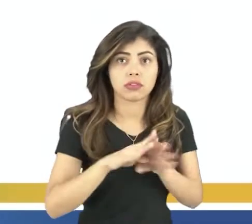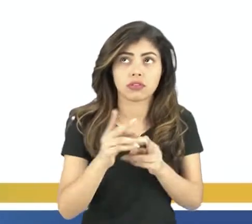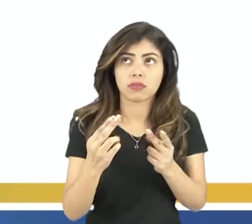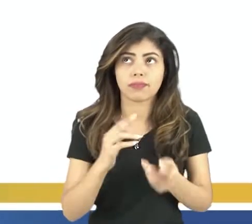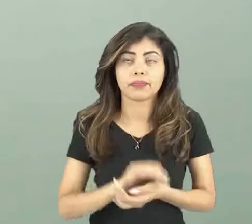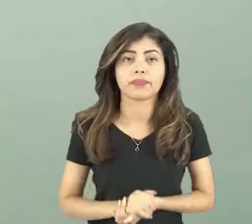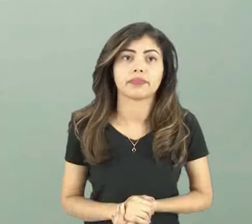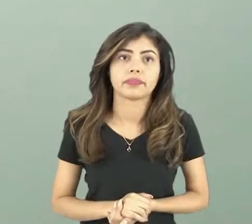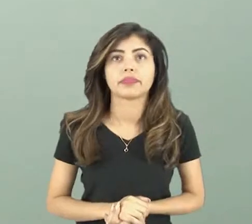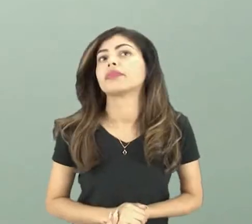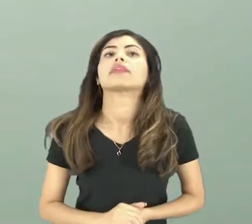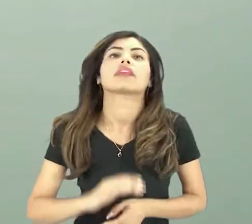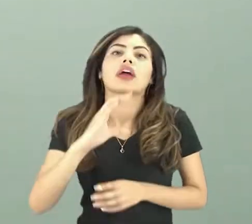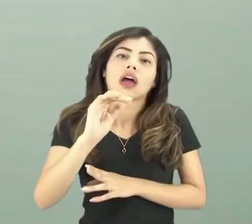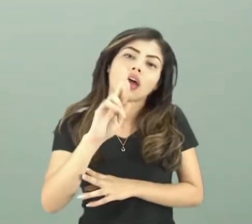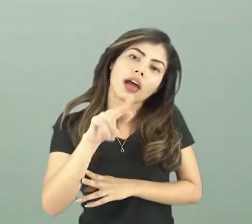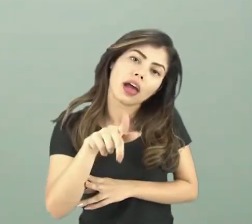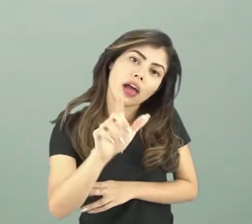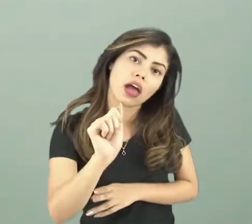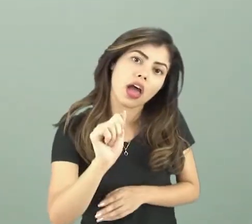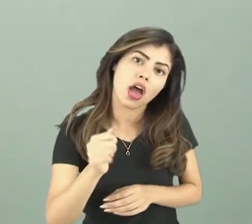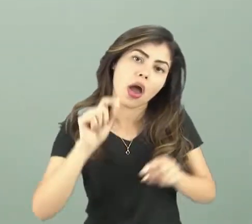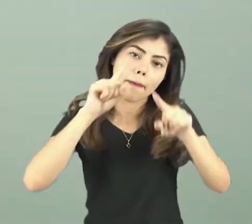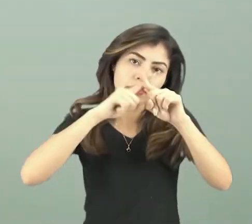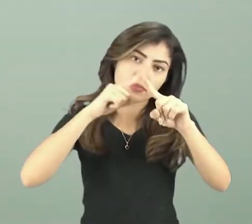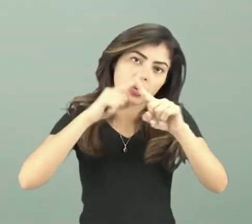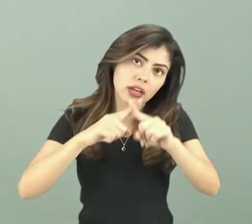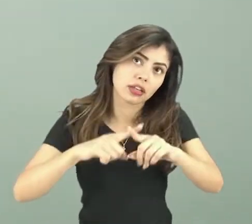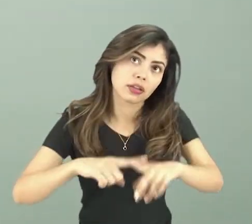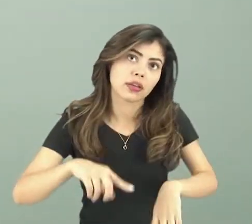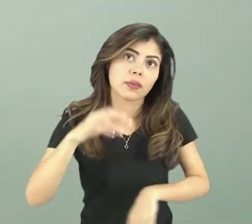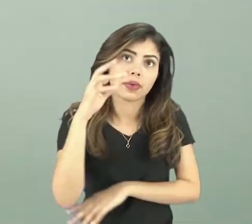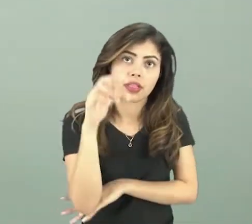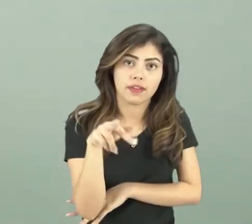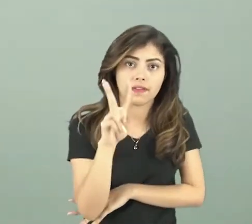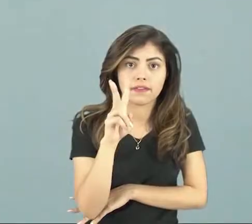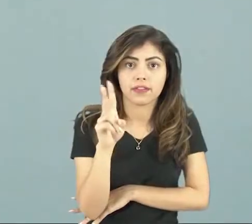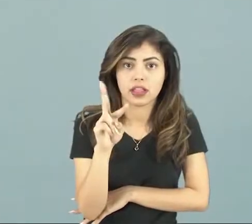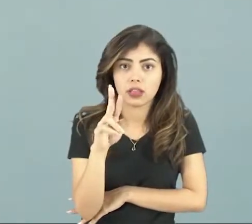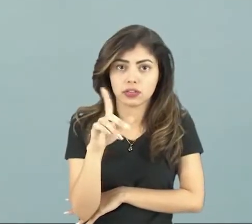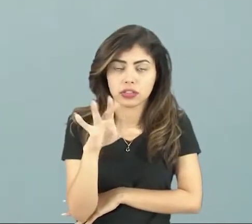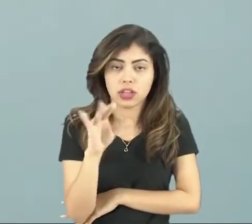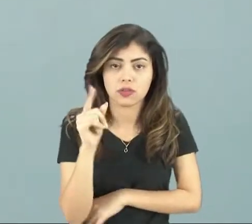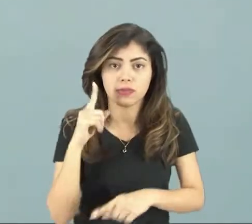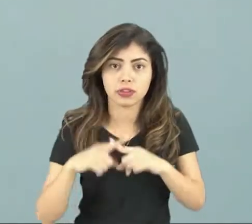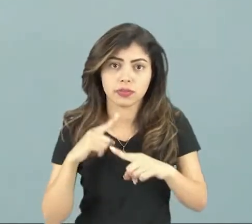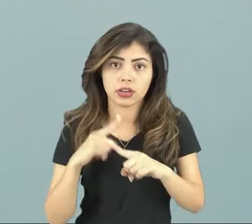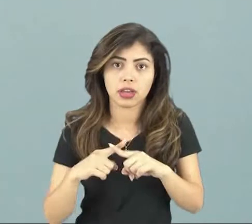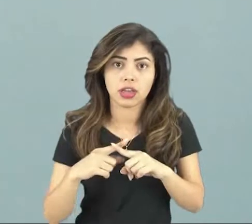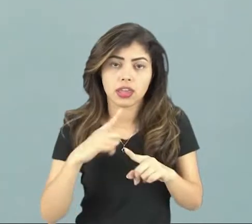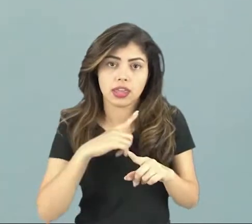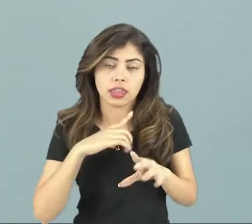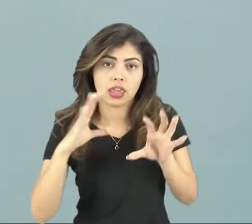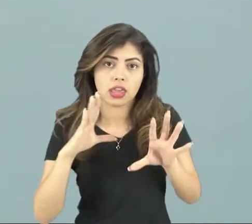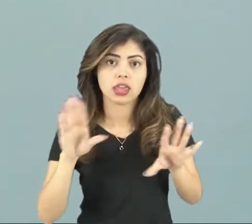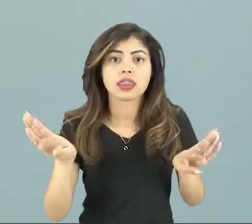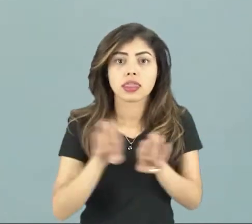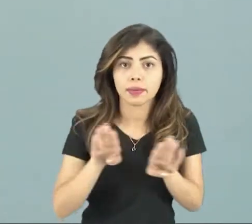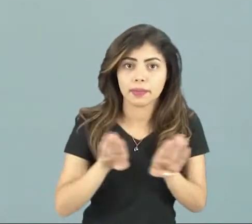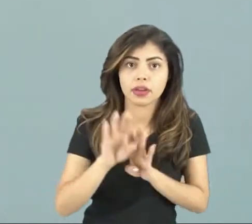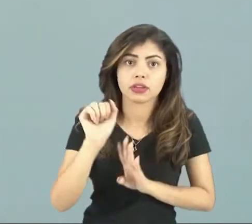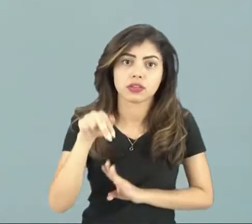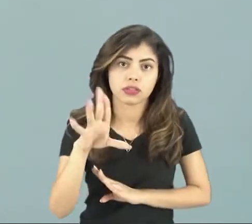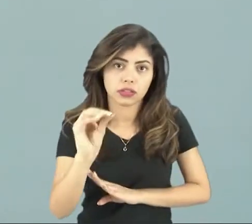igual a carga multiplicado pela velocidade, multiplicado pelo campo magnético, que vai multiplicar também o